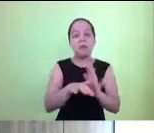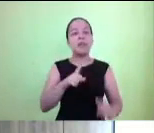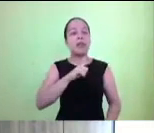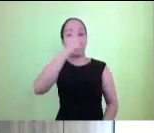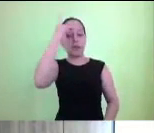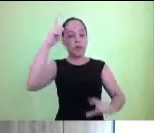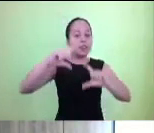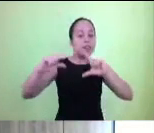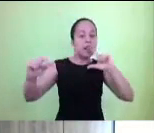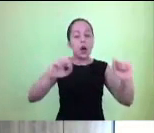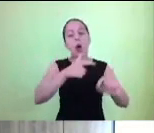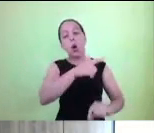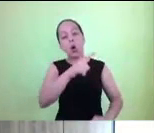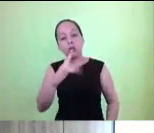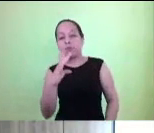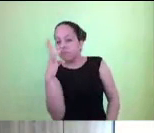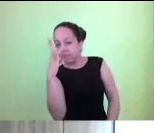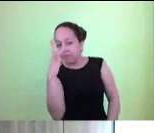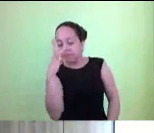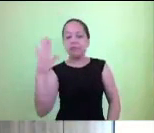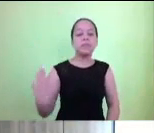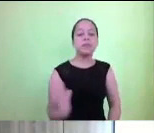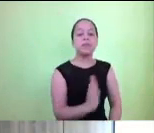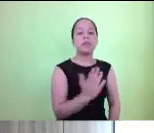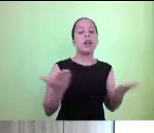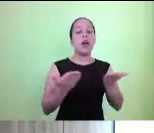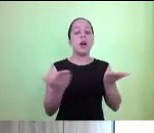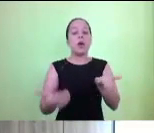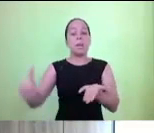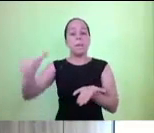Sorteio do público externo, Polo Piuma.